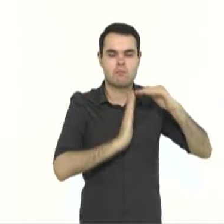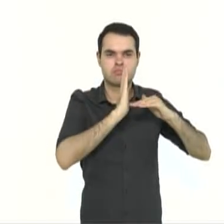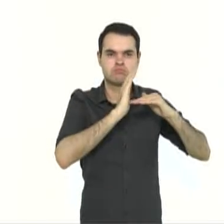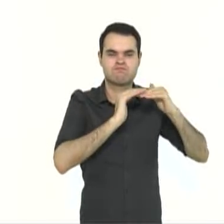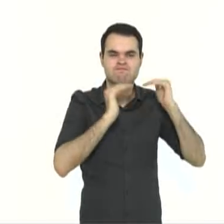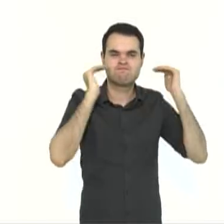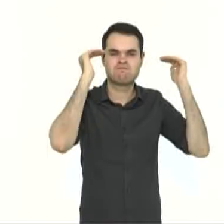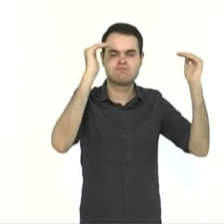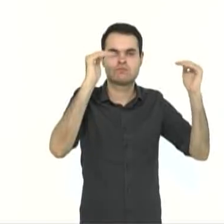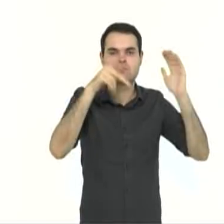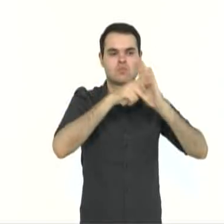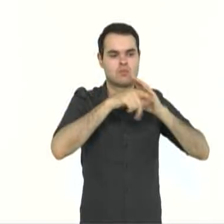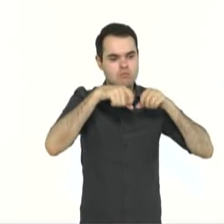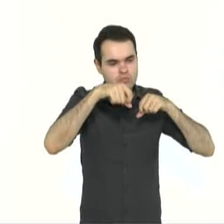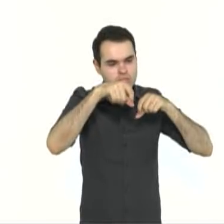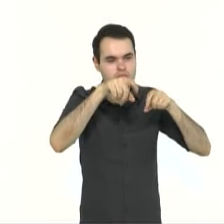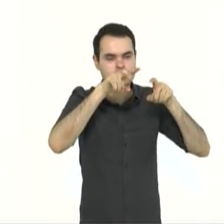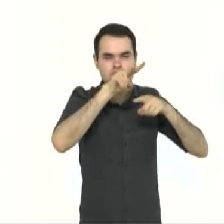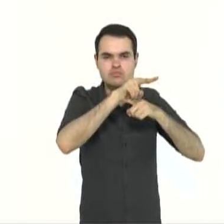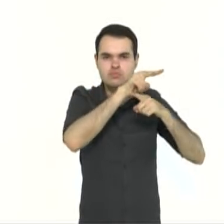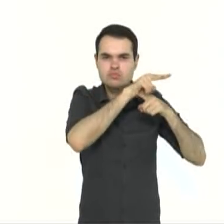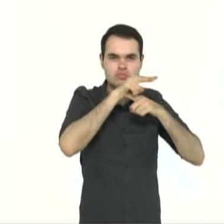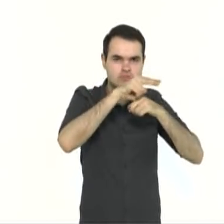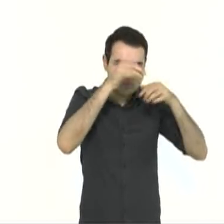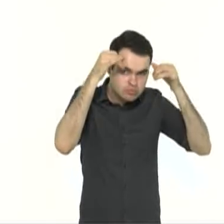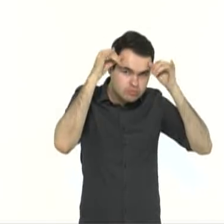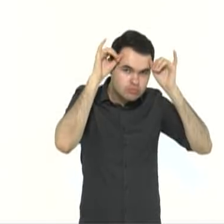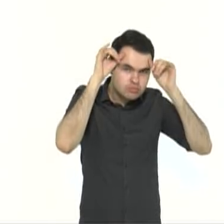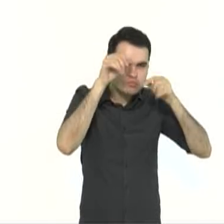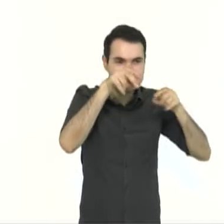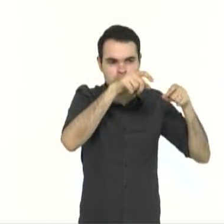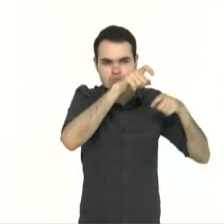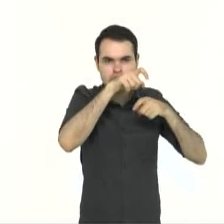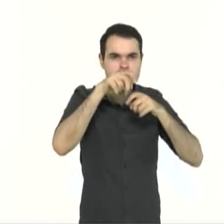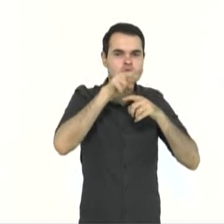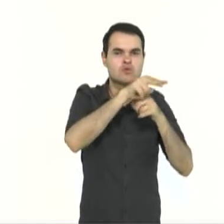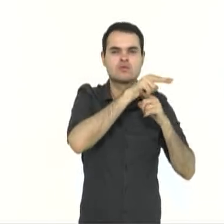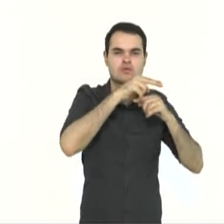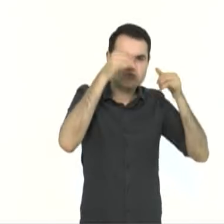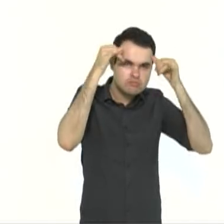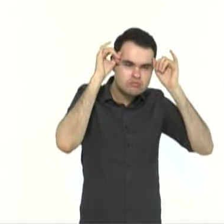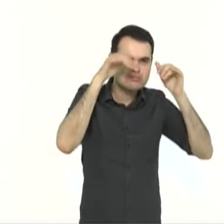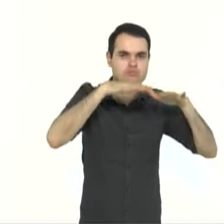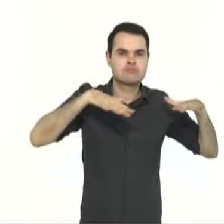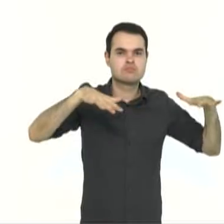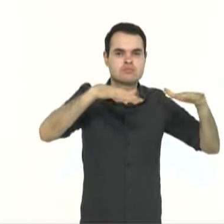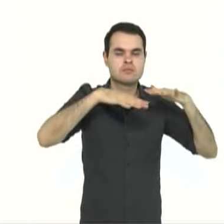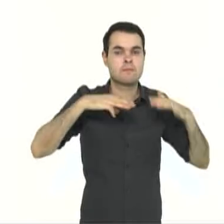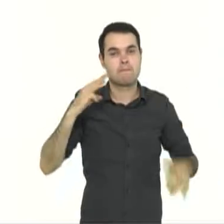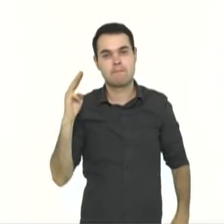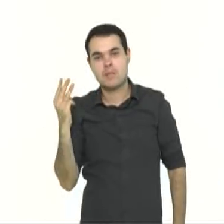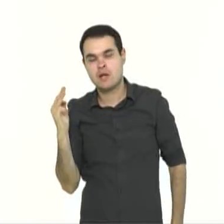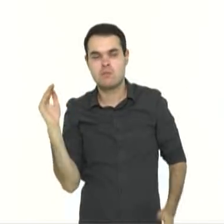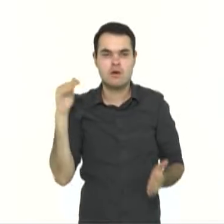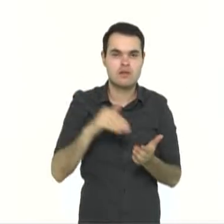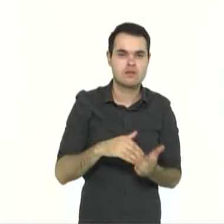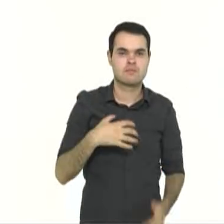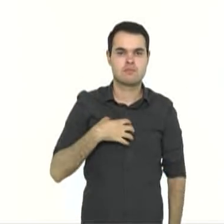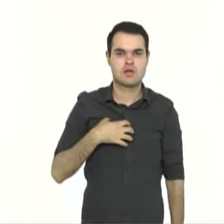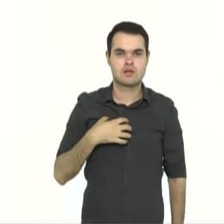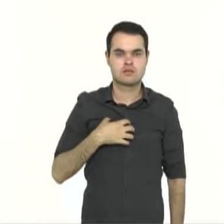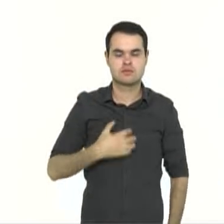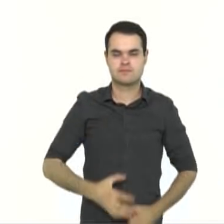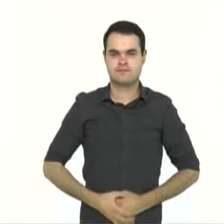desenvolvimento pecuário, abastecendo os grandes centros populosos, desde Maranhão até a Bahia. No